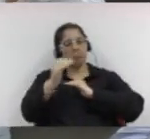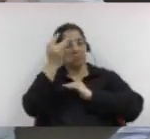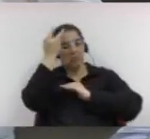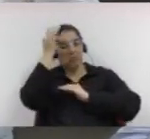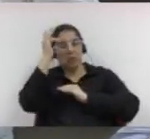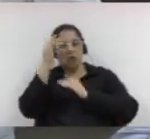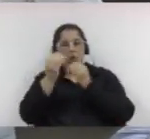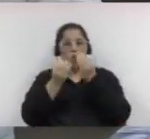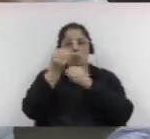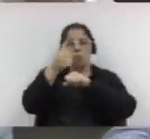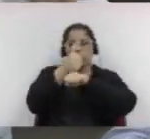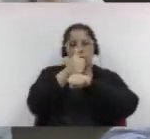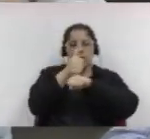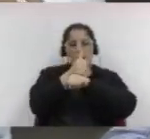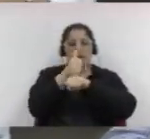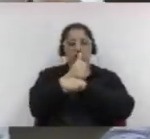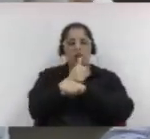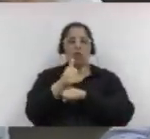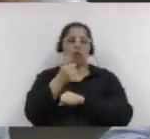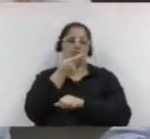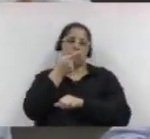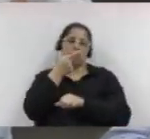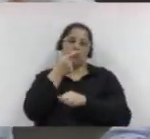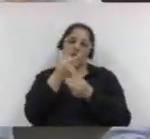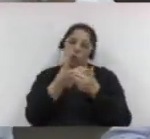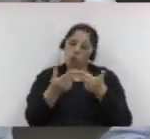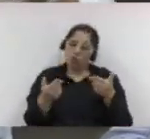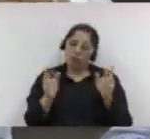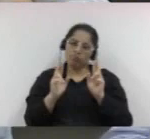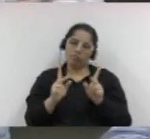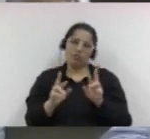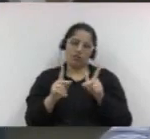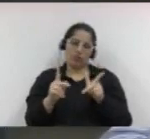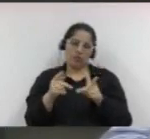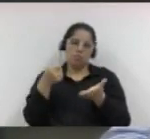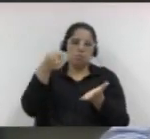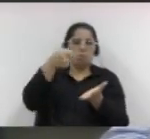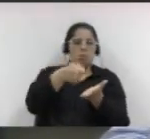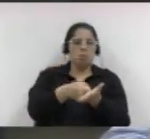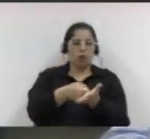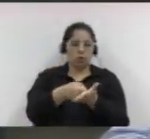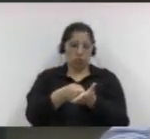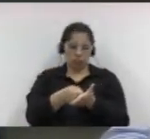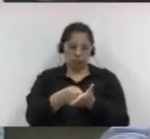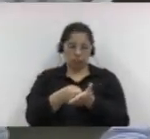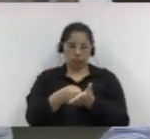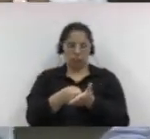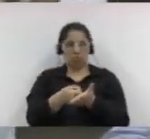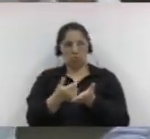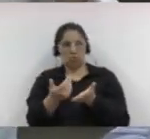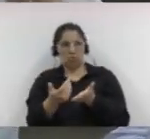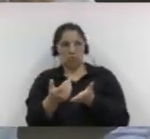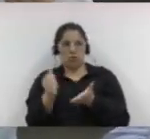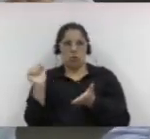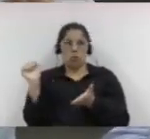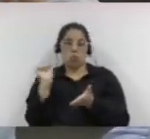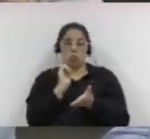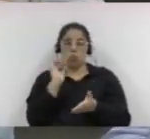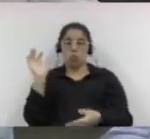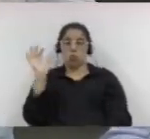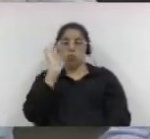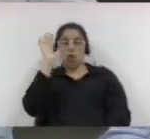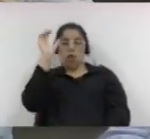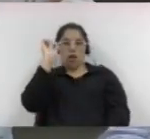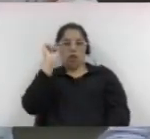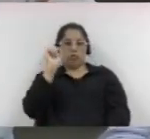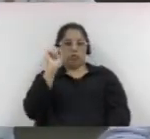tecnicamente dizer, mas houve de fato alguma coisa ali que foram gastos, se não todo, acho que o exuberante que foi gasto, mas